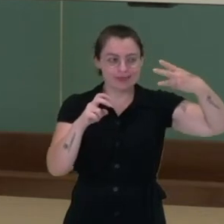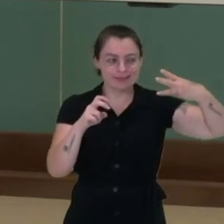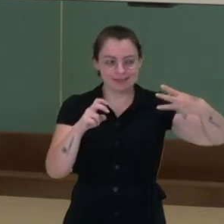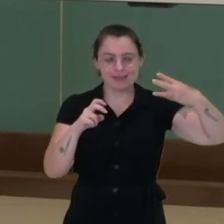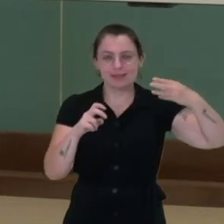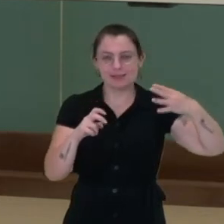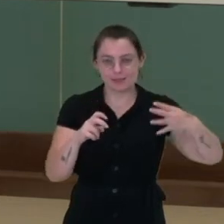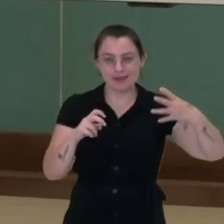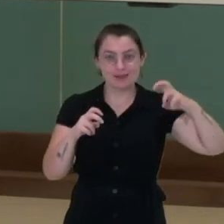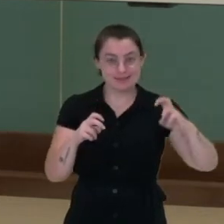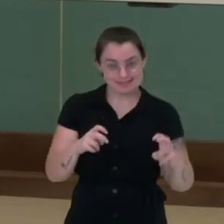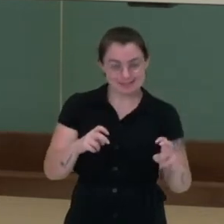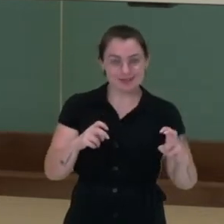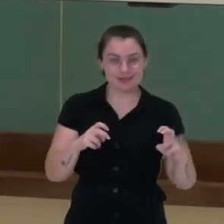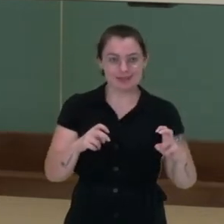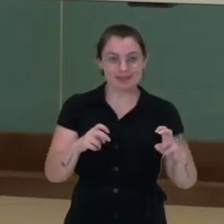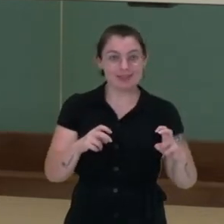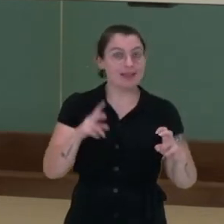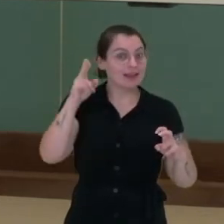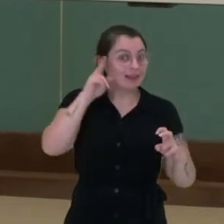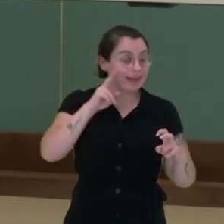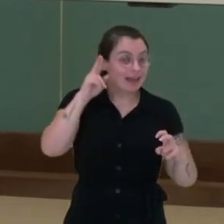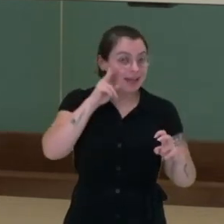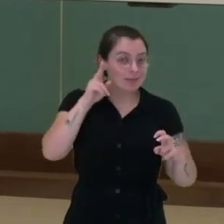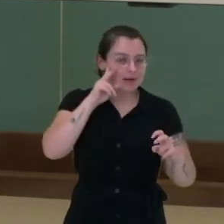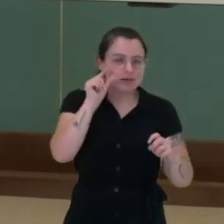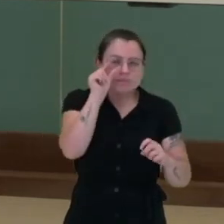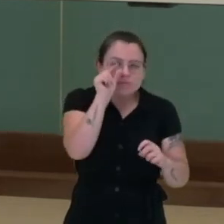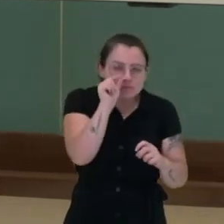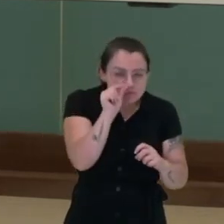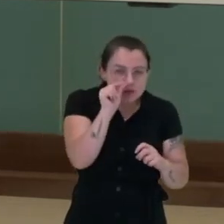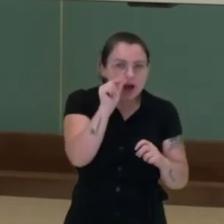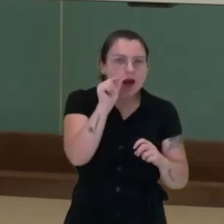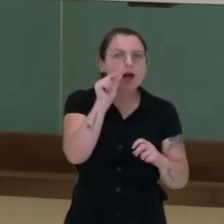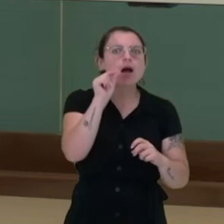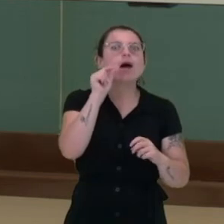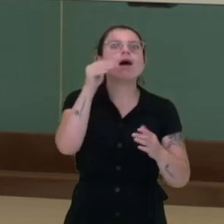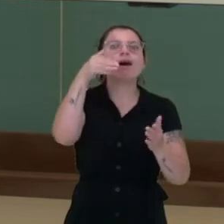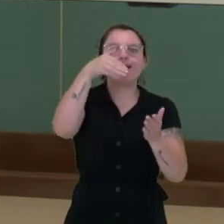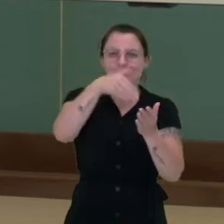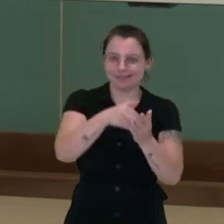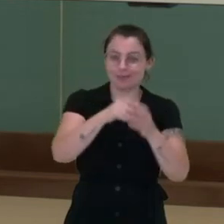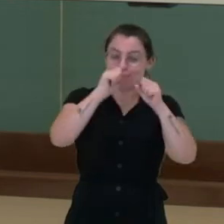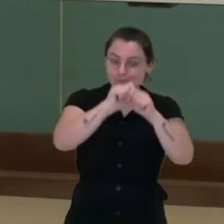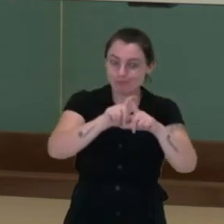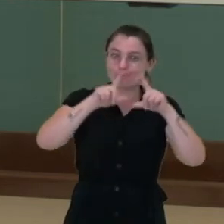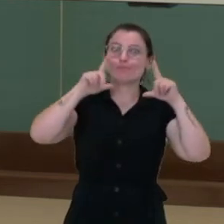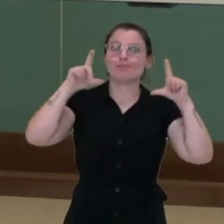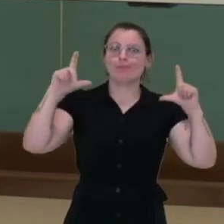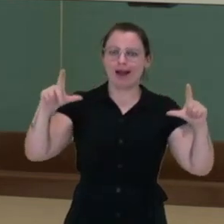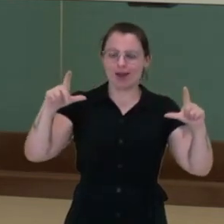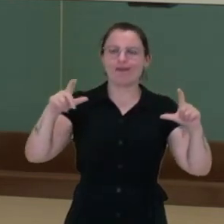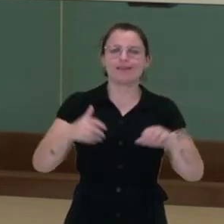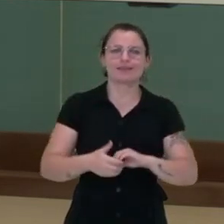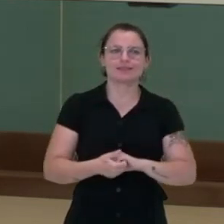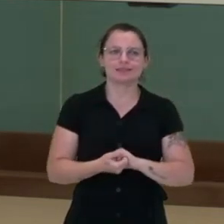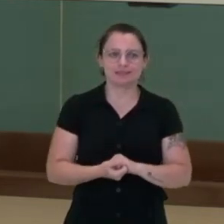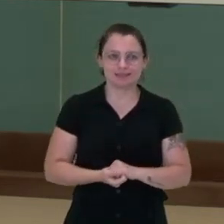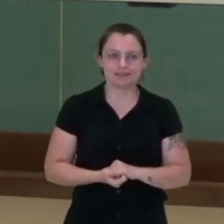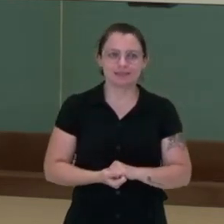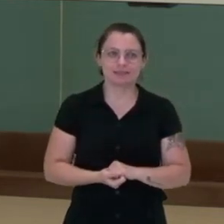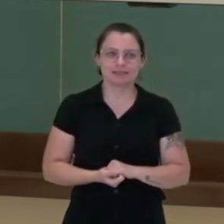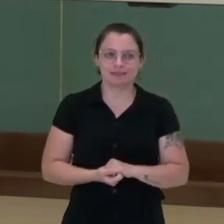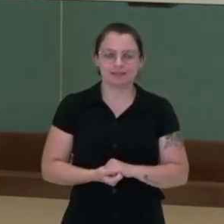microscópico até o macroscópico. Que a gente não vê olho nu e precisa do instrumento microscópio, e a gente